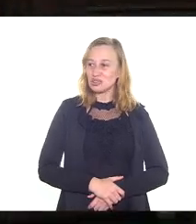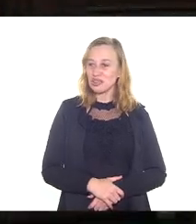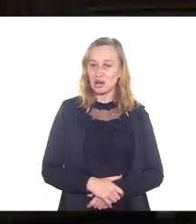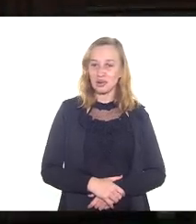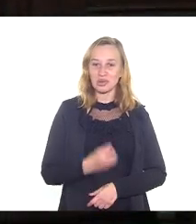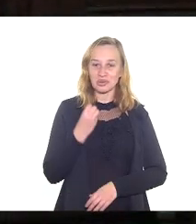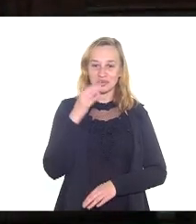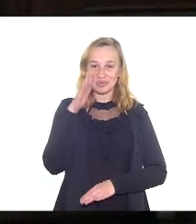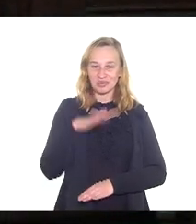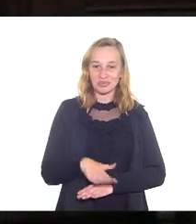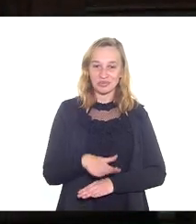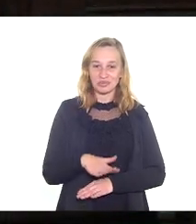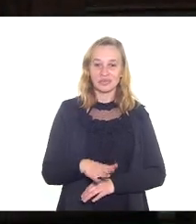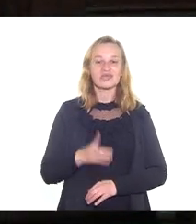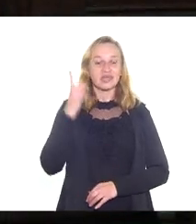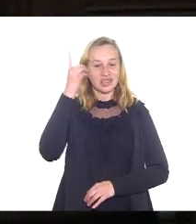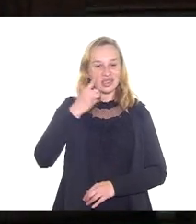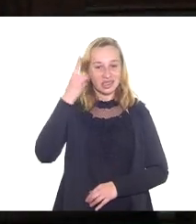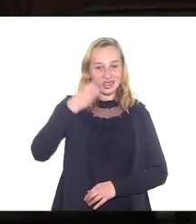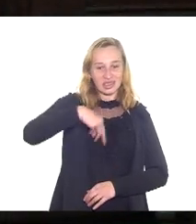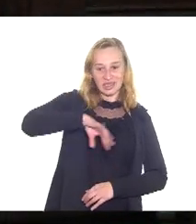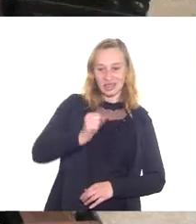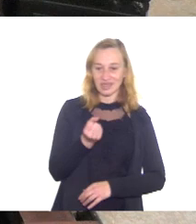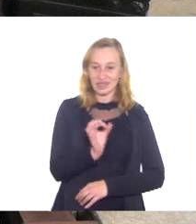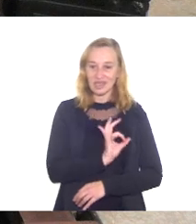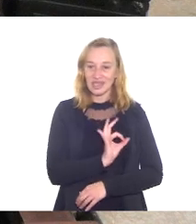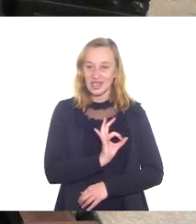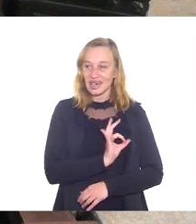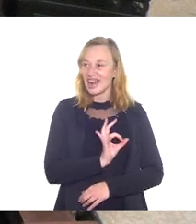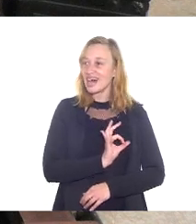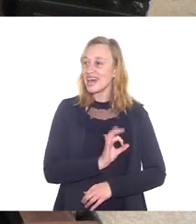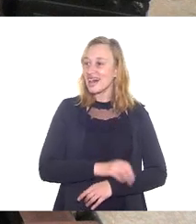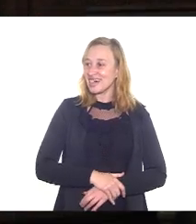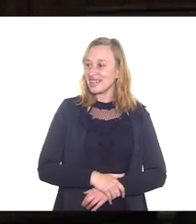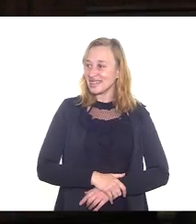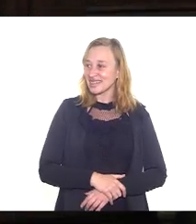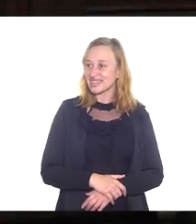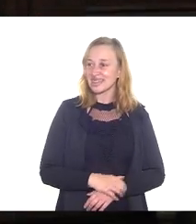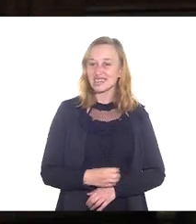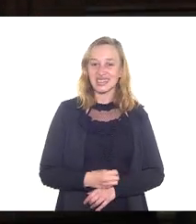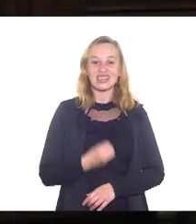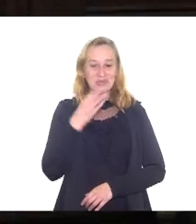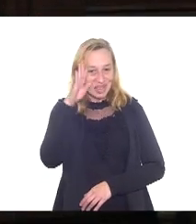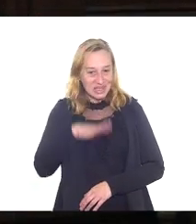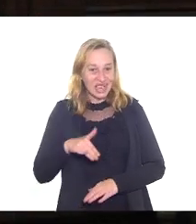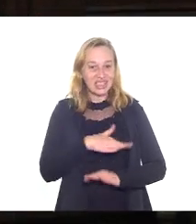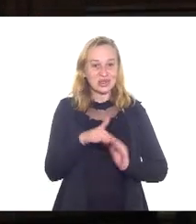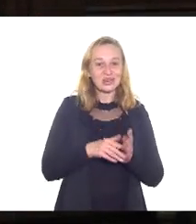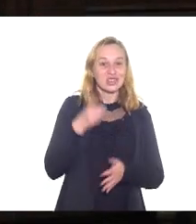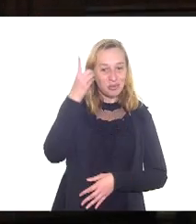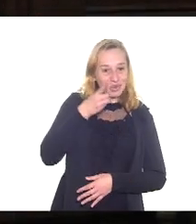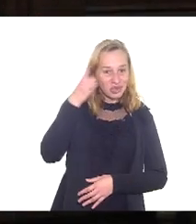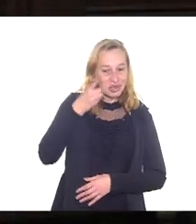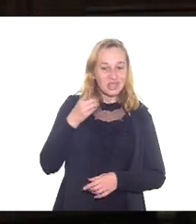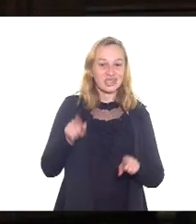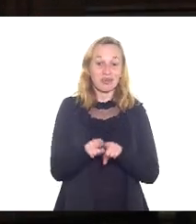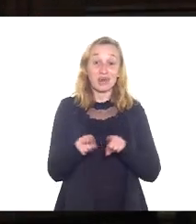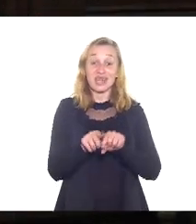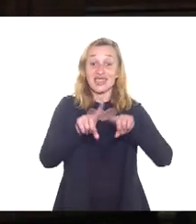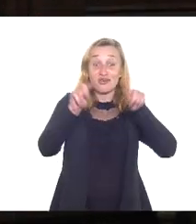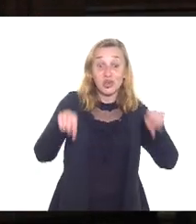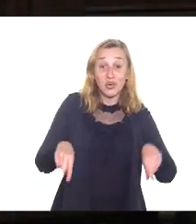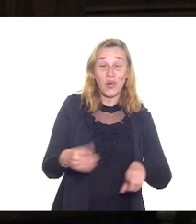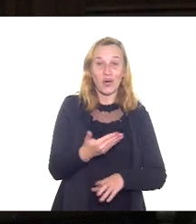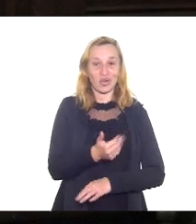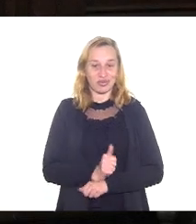Boa tarde, deputada Marta Rocha, que está presidindo essa casa. Boa tarde, deputados, deputadas, a todos os servidores,